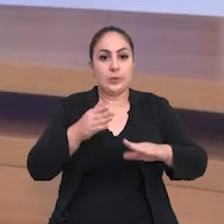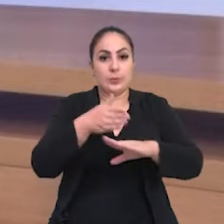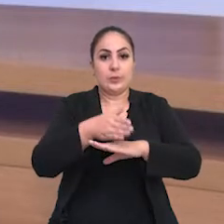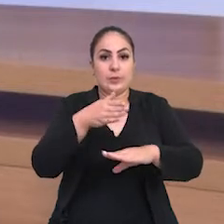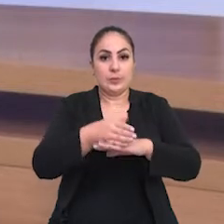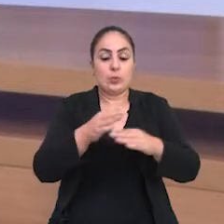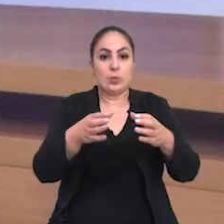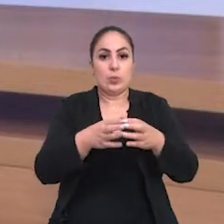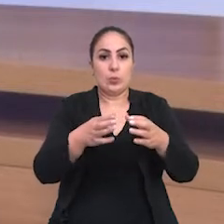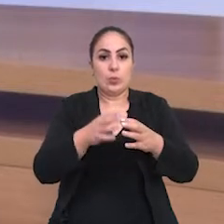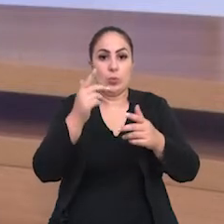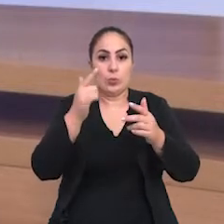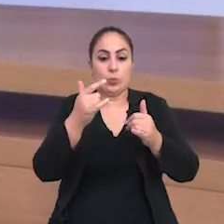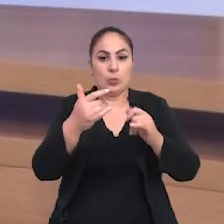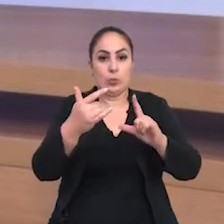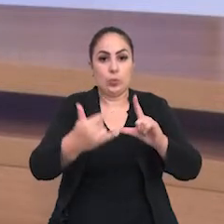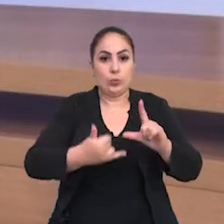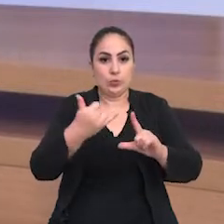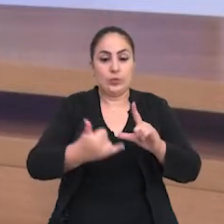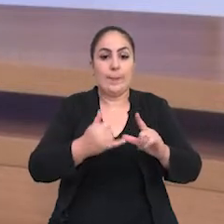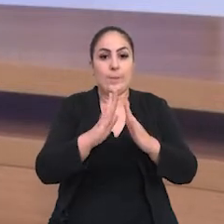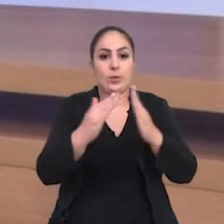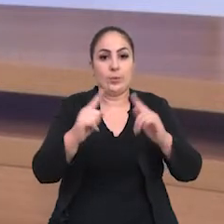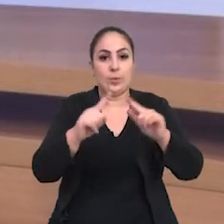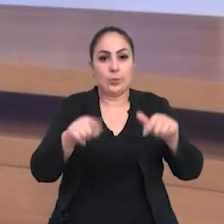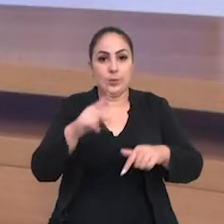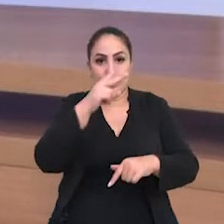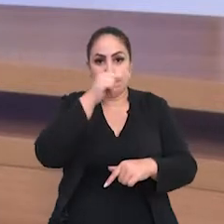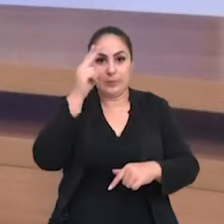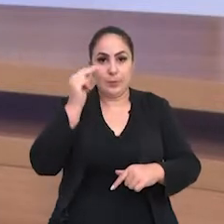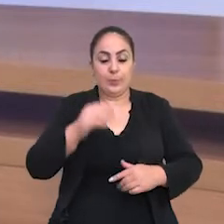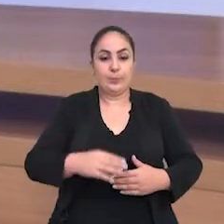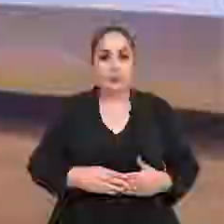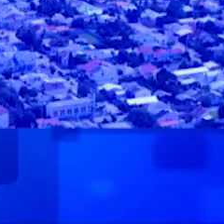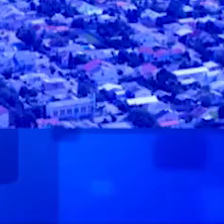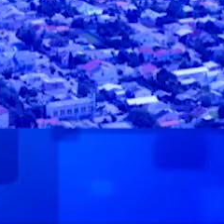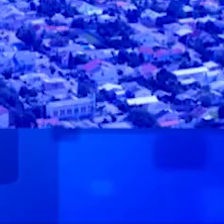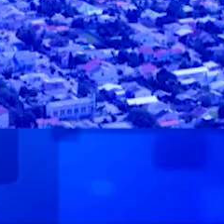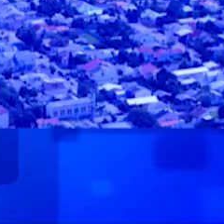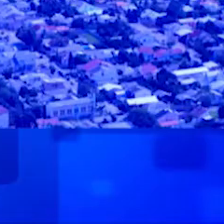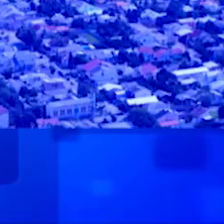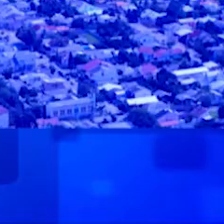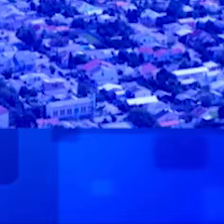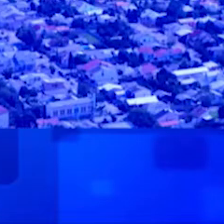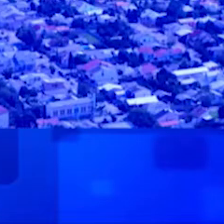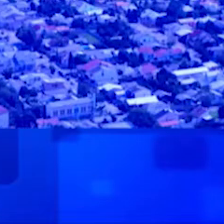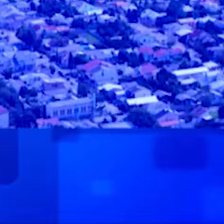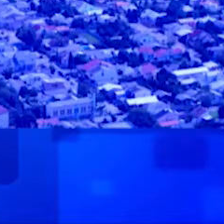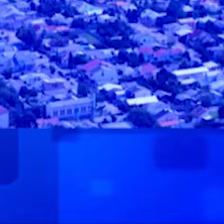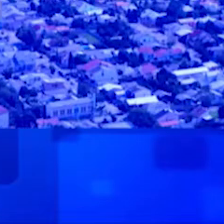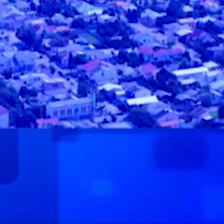pelos integrantes do Grupo Lúdico da Biblioteca Pública Municipal.